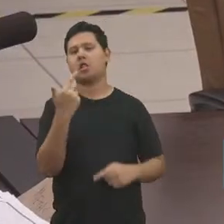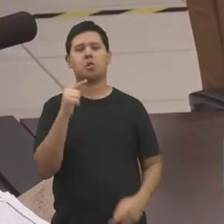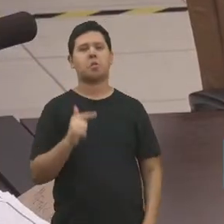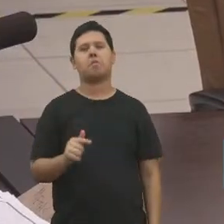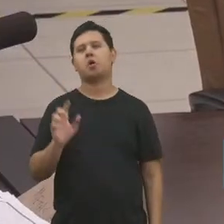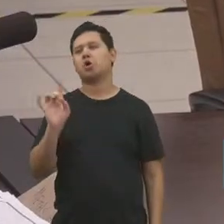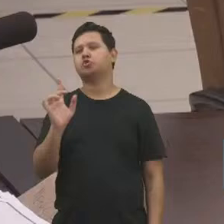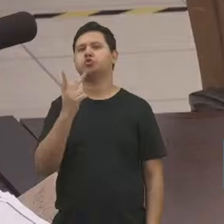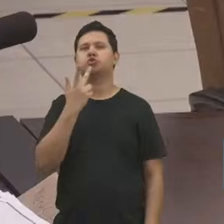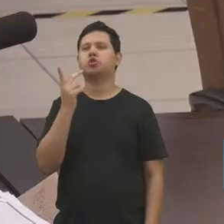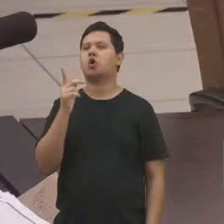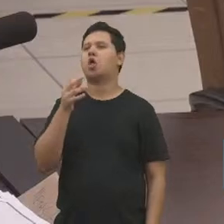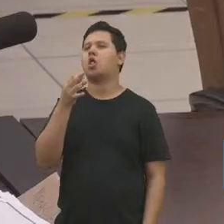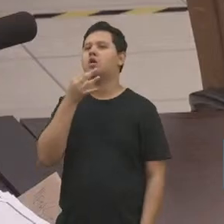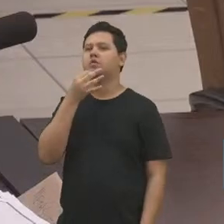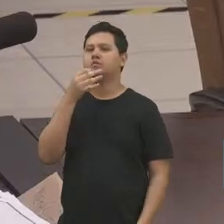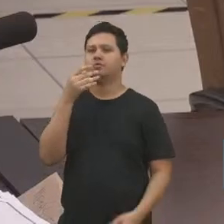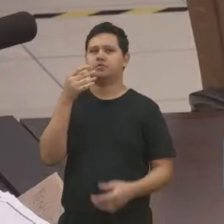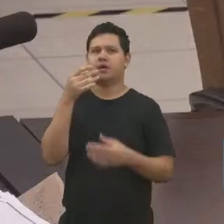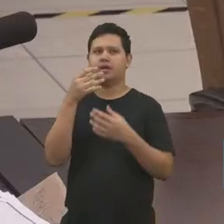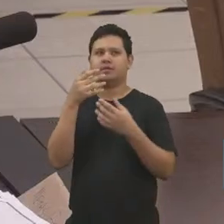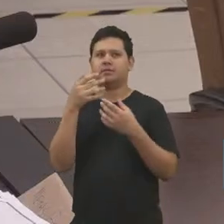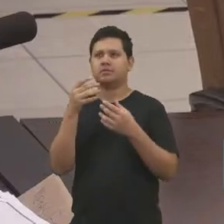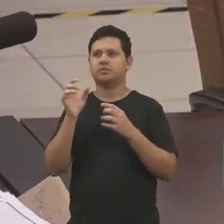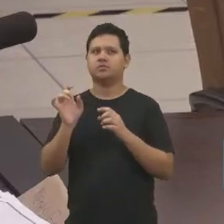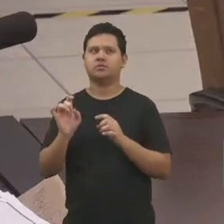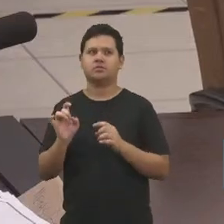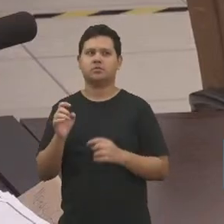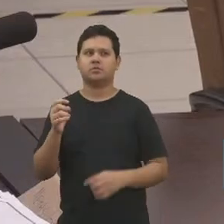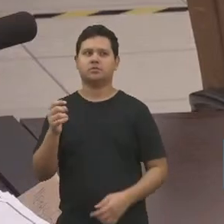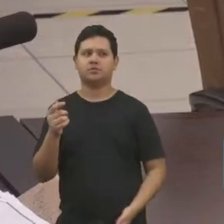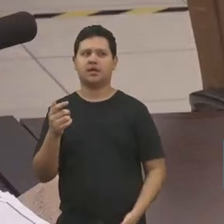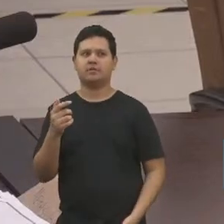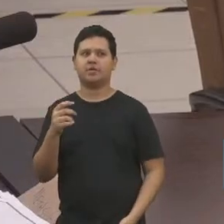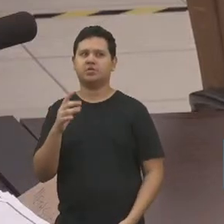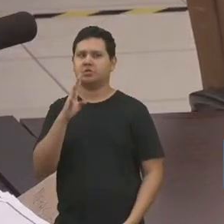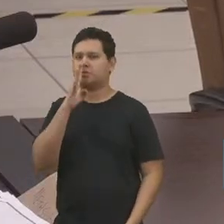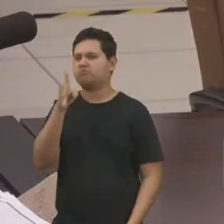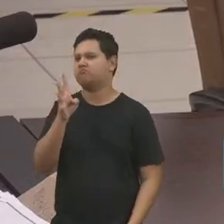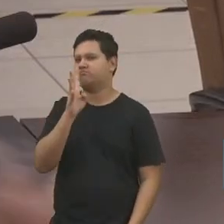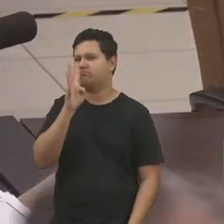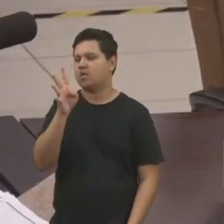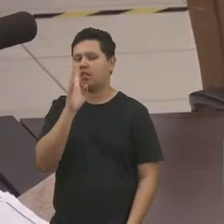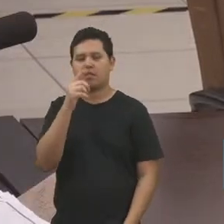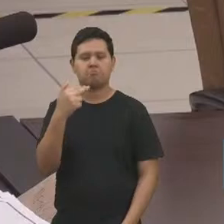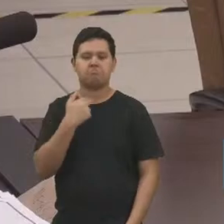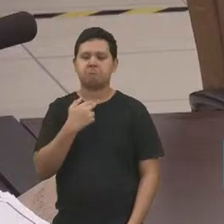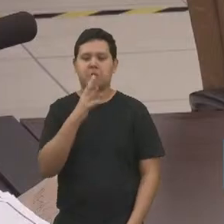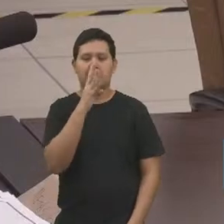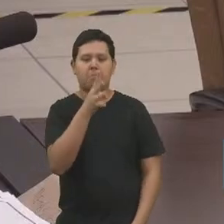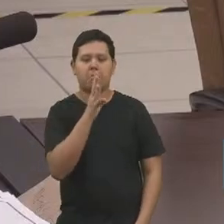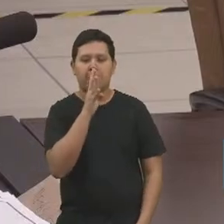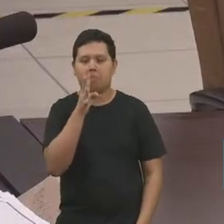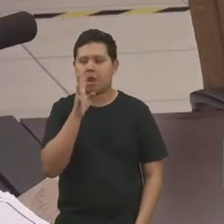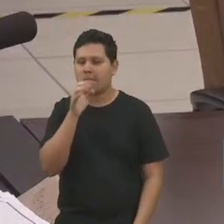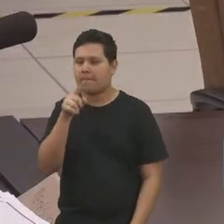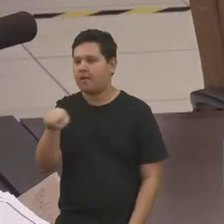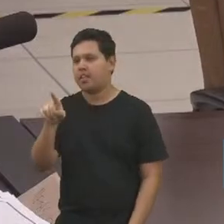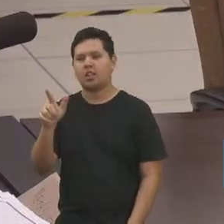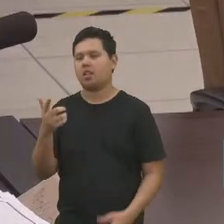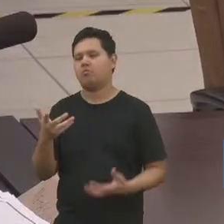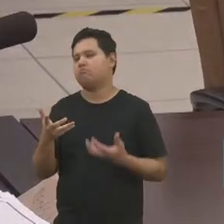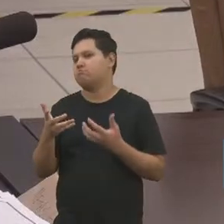ficar apontando o dedo e pensar quanto pior, melhor. Não é isso que nós queremos para o nosso povo, não é isso que a gente quer para a nossa